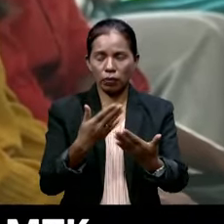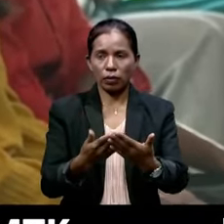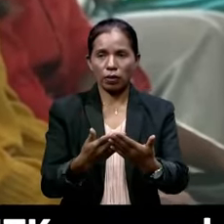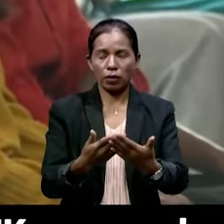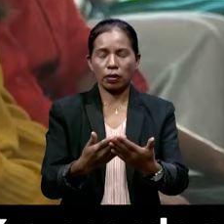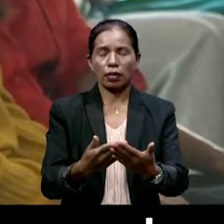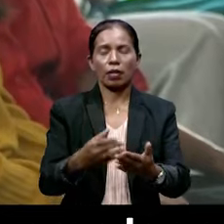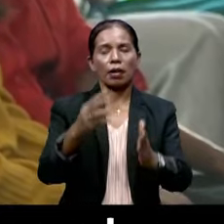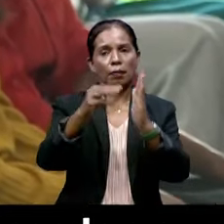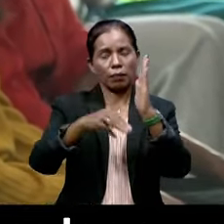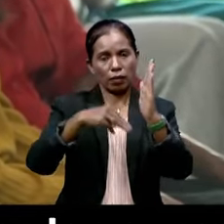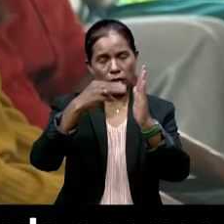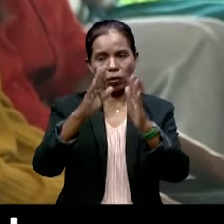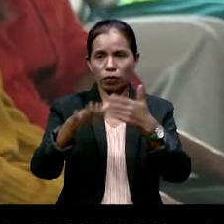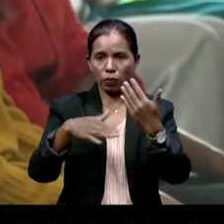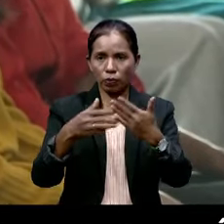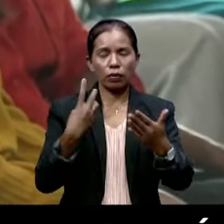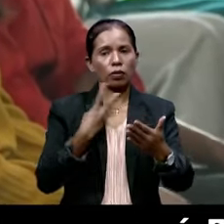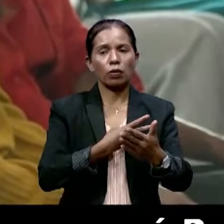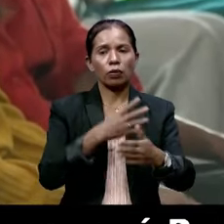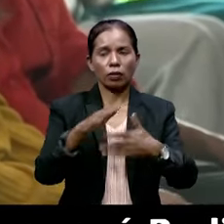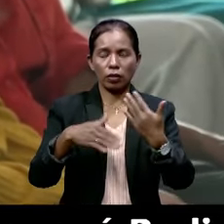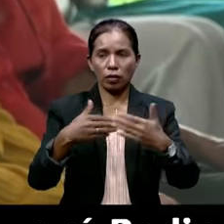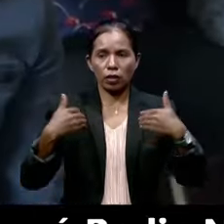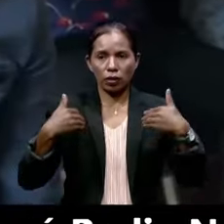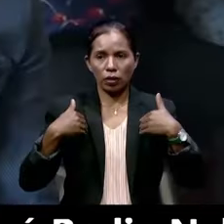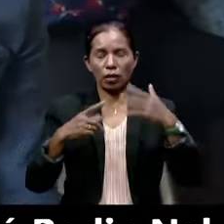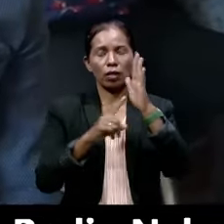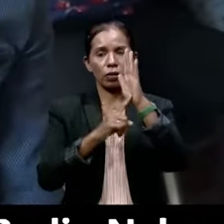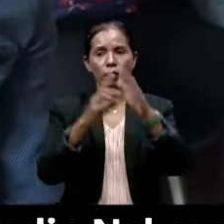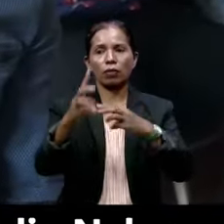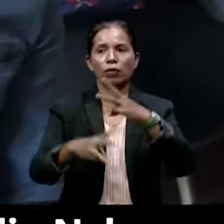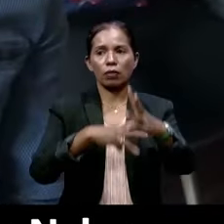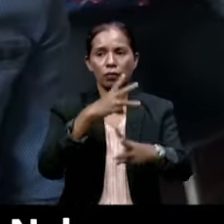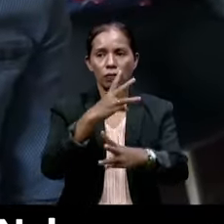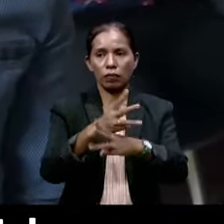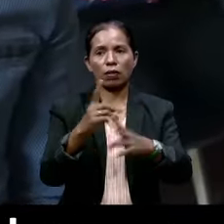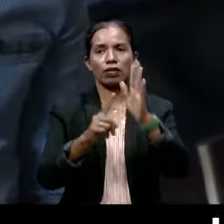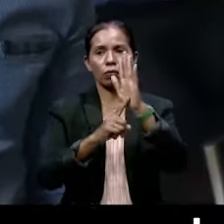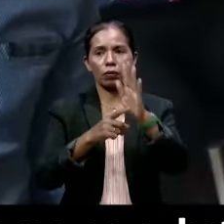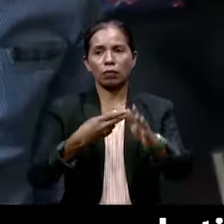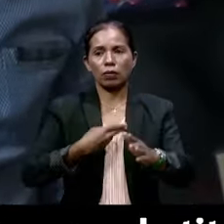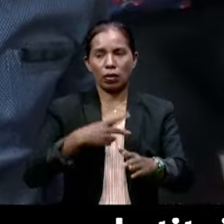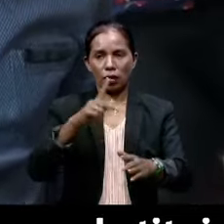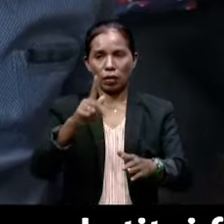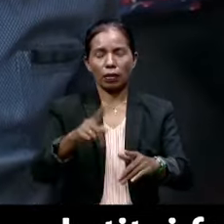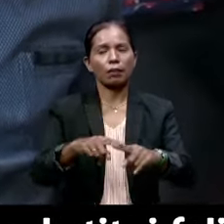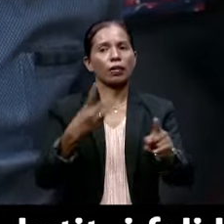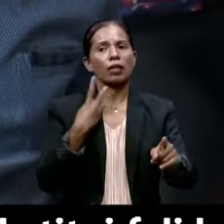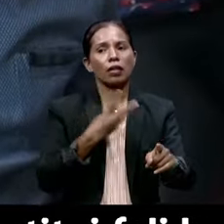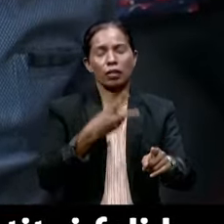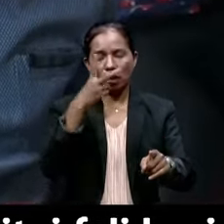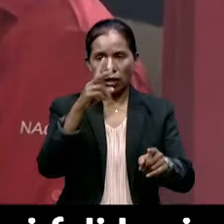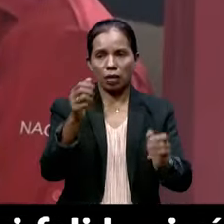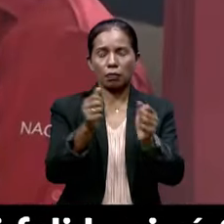Média ka, ato ita roto, e a poder, a tudo lia fua, a tudo mos e a halo. Mai bem trafete a mutu, e